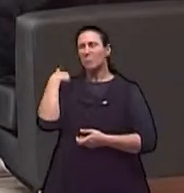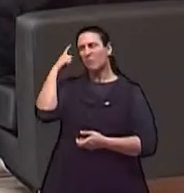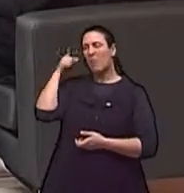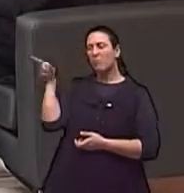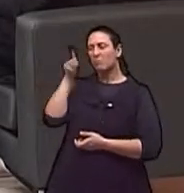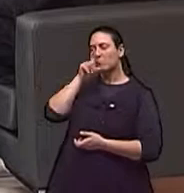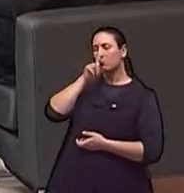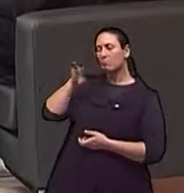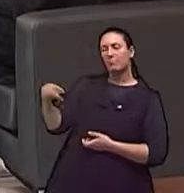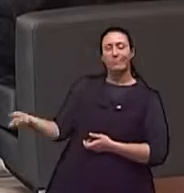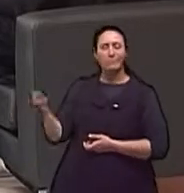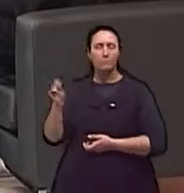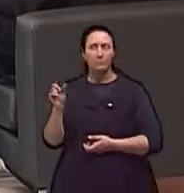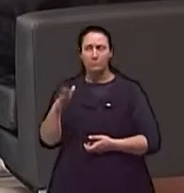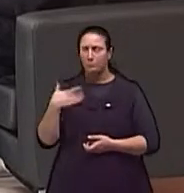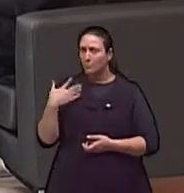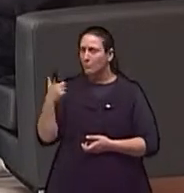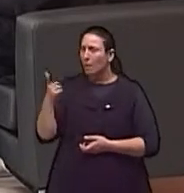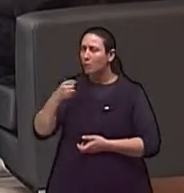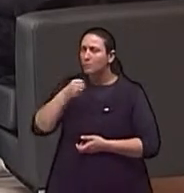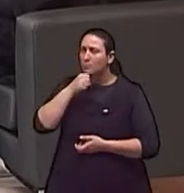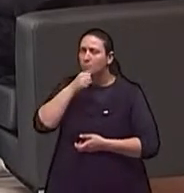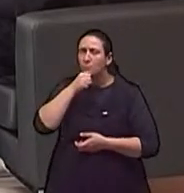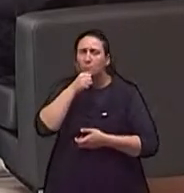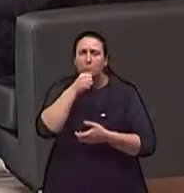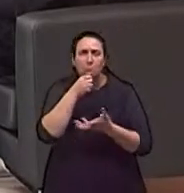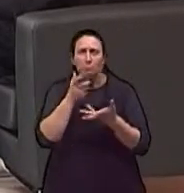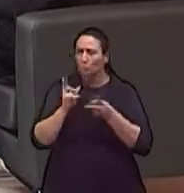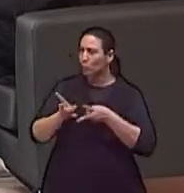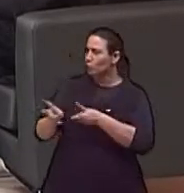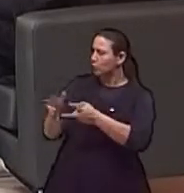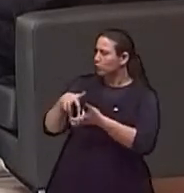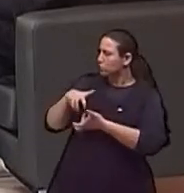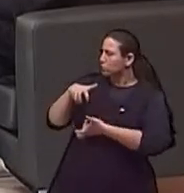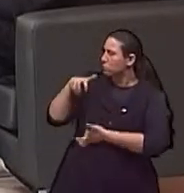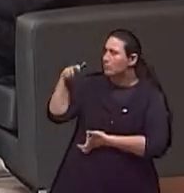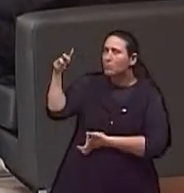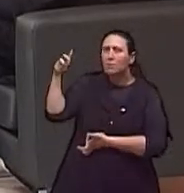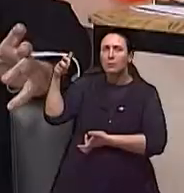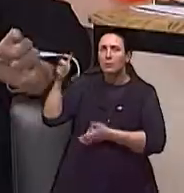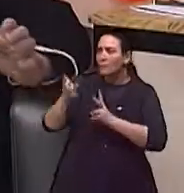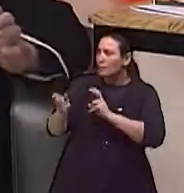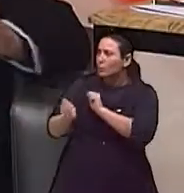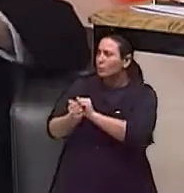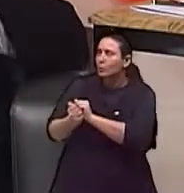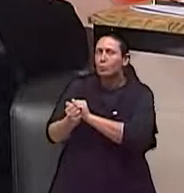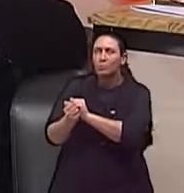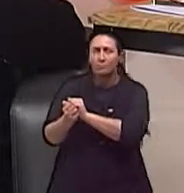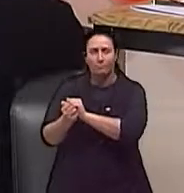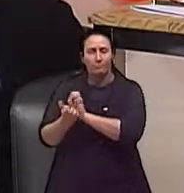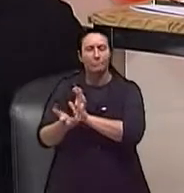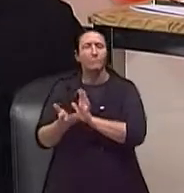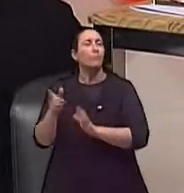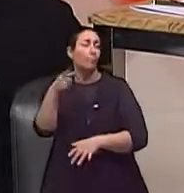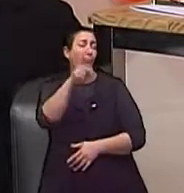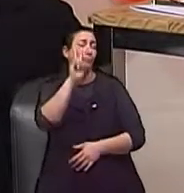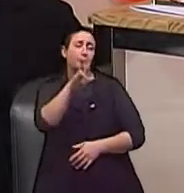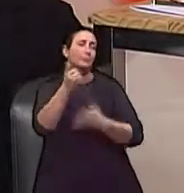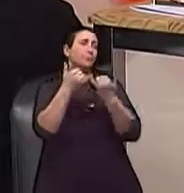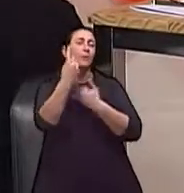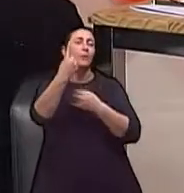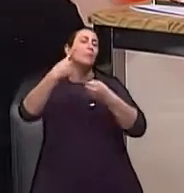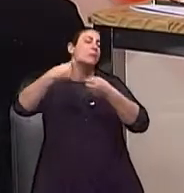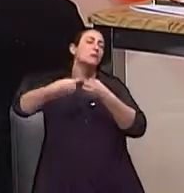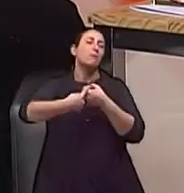sociedade por um lado is é maravilhoso a gente continua envelhecendo continua atuante Mas vamos pegar uma cidade menor uma